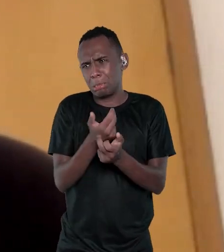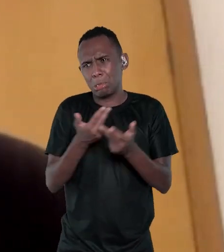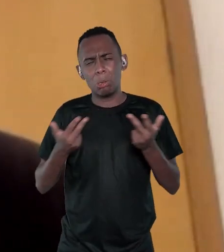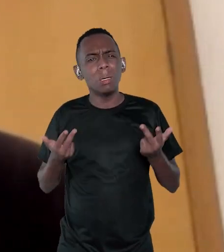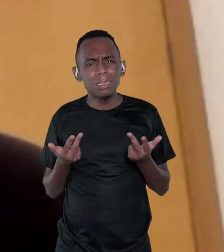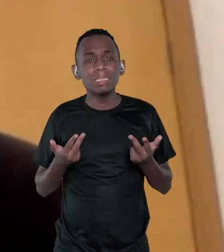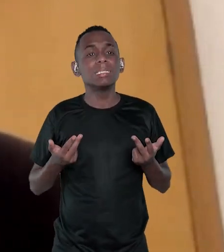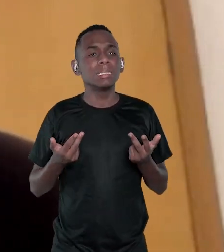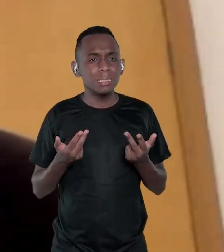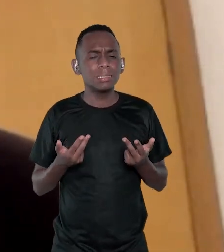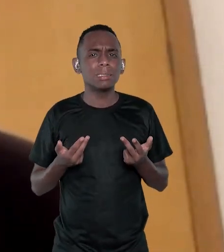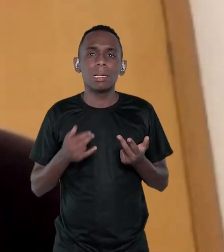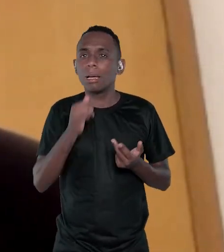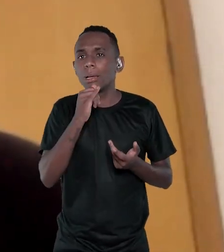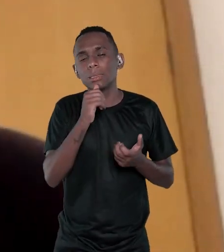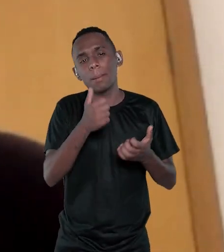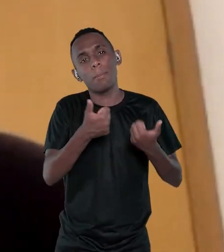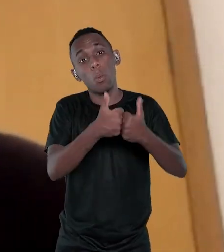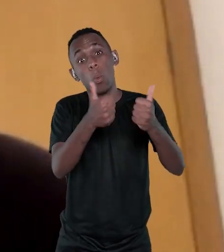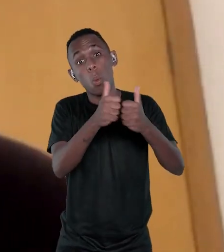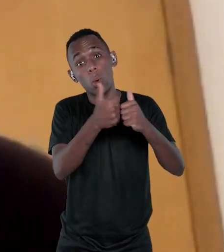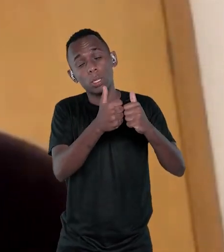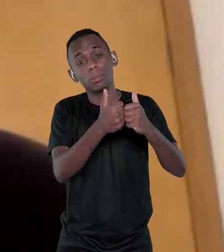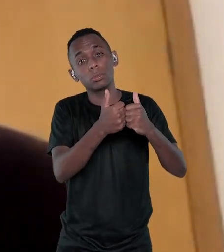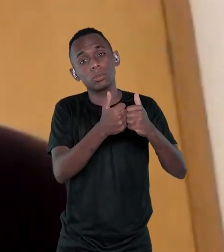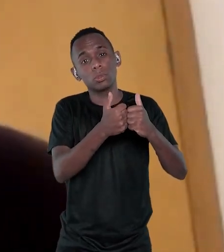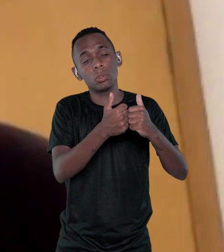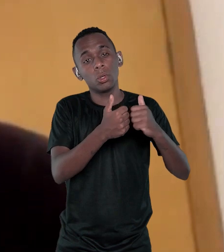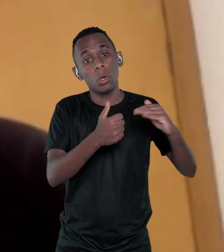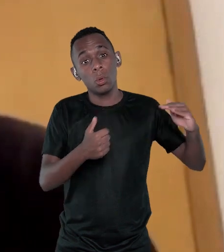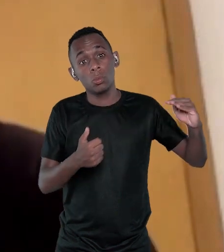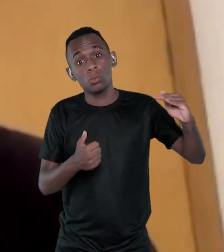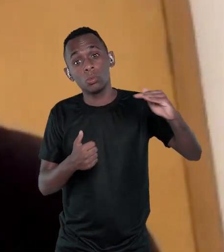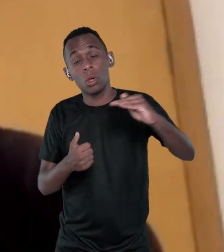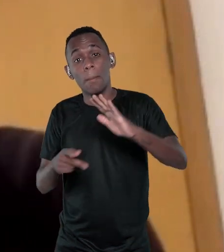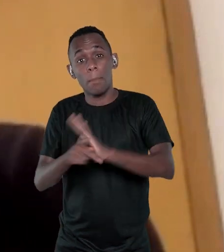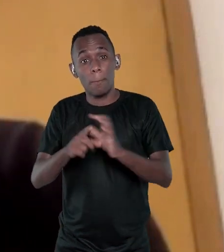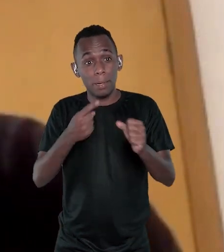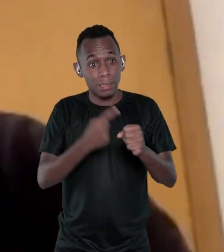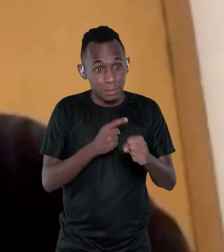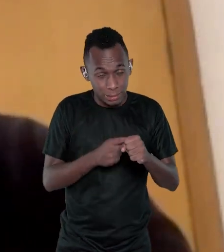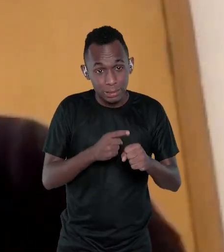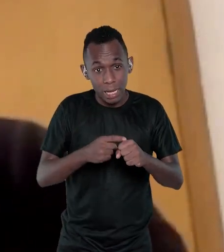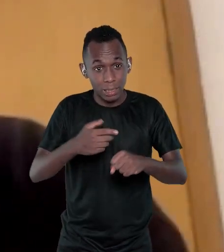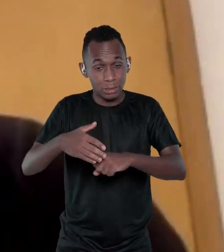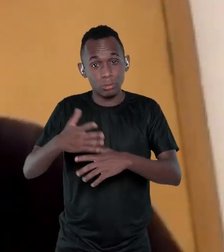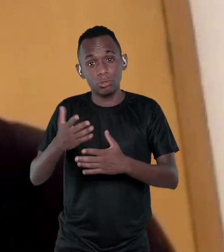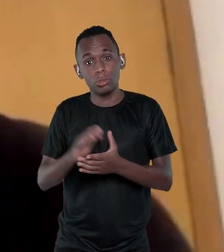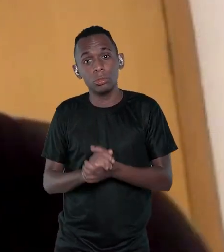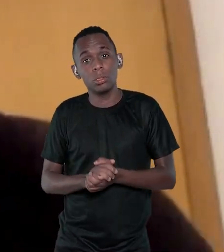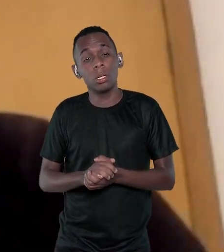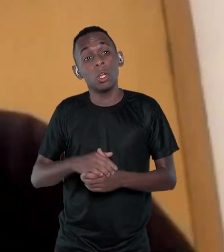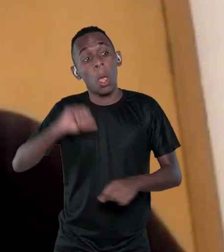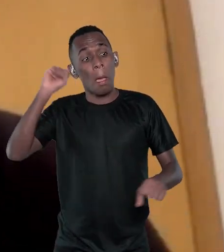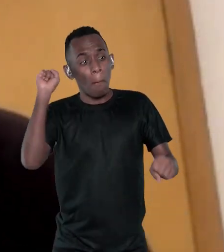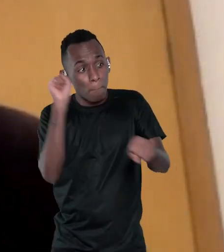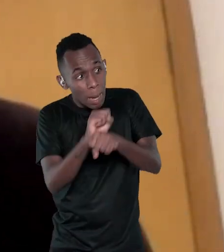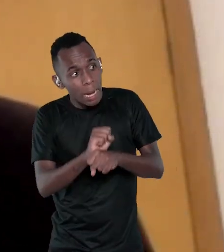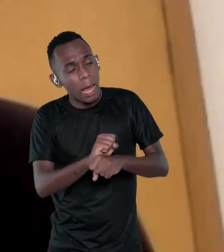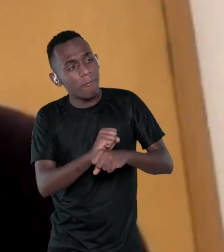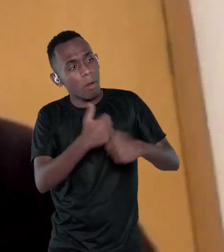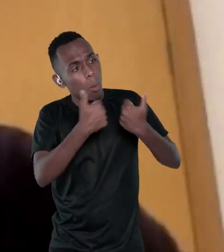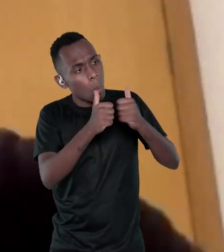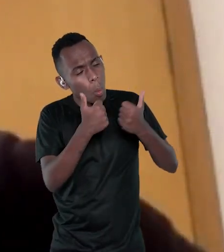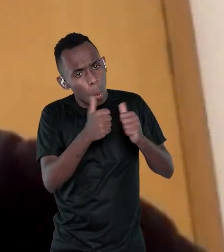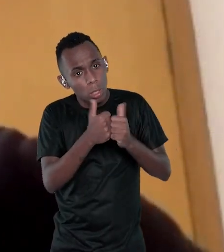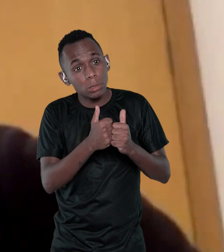isso. A gente fazia coisas assim, passava um ônibus, o ônibus da cidade passava na esquina